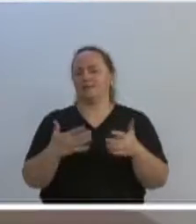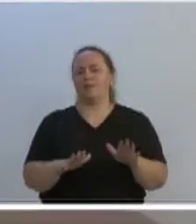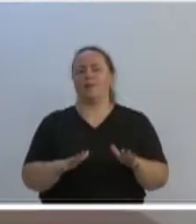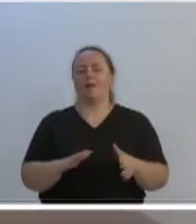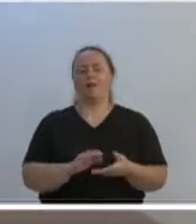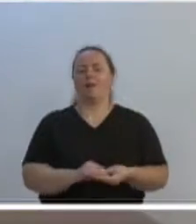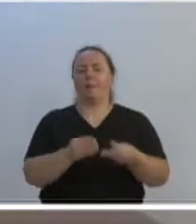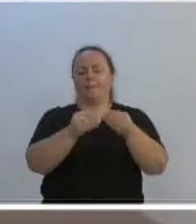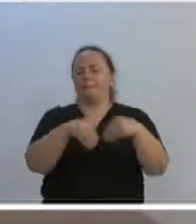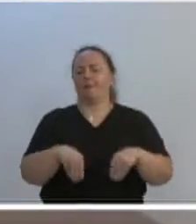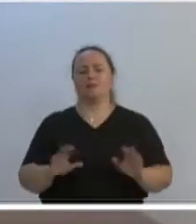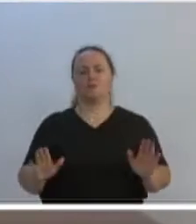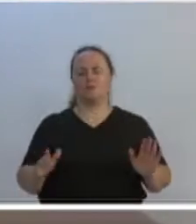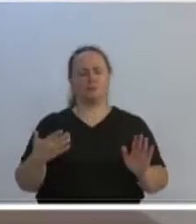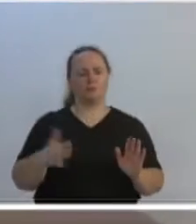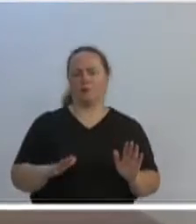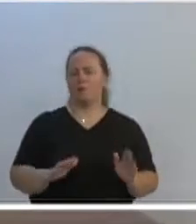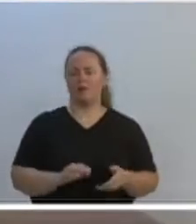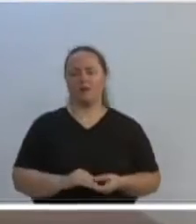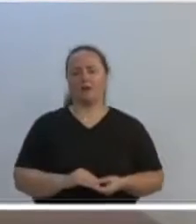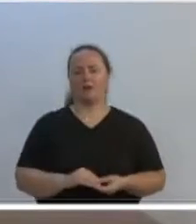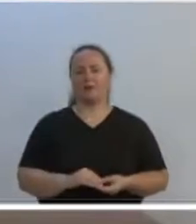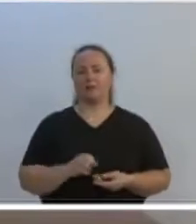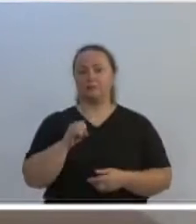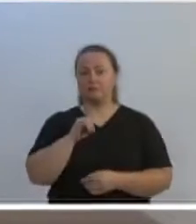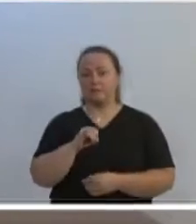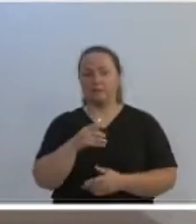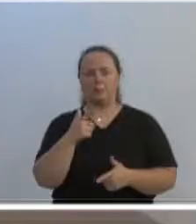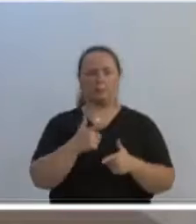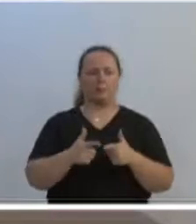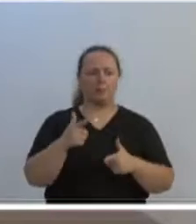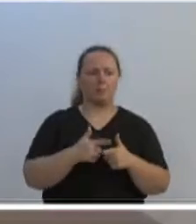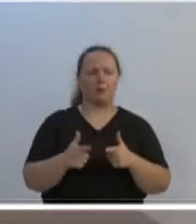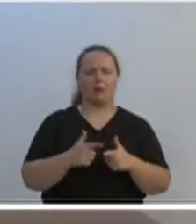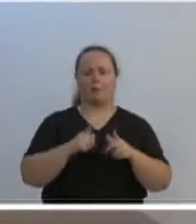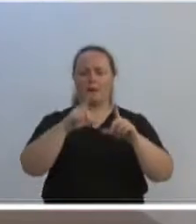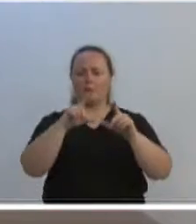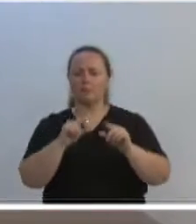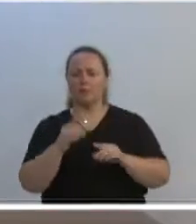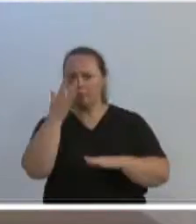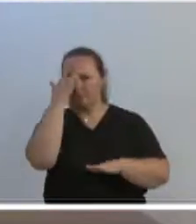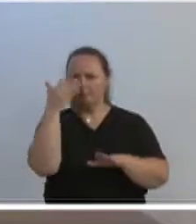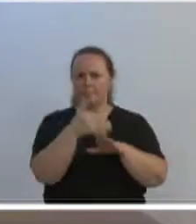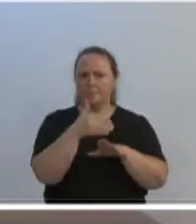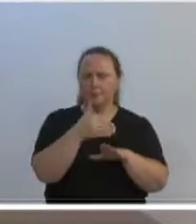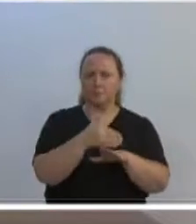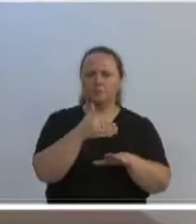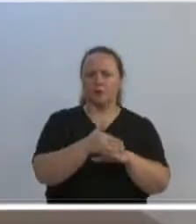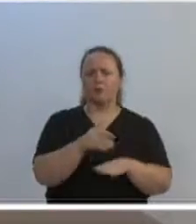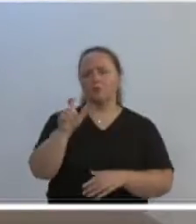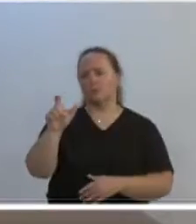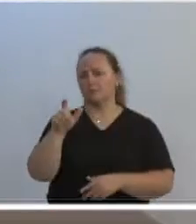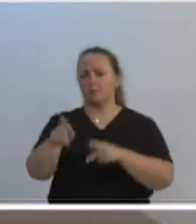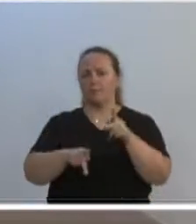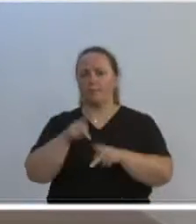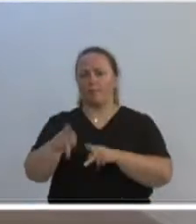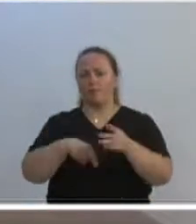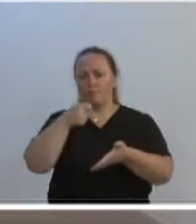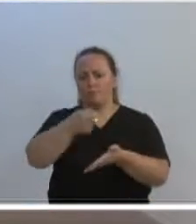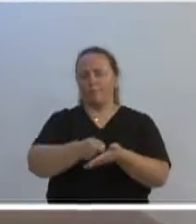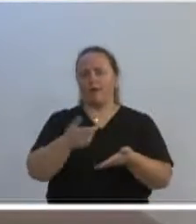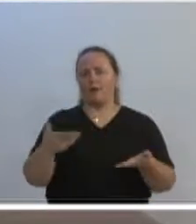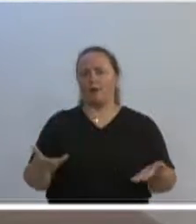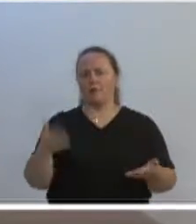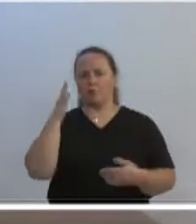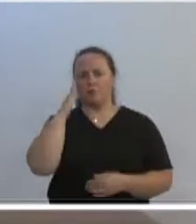sofrer prejuízo, não vai ter prejuízo. Se houver algum problema, queda de passageiros ou algo do gênero, quem paga é a população. Isso aqui em Blumenau,